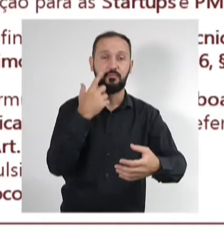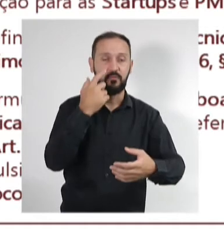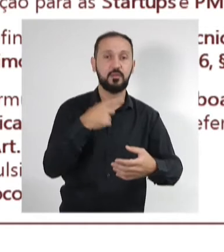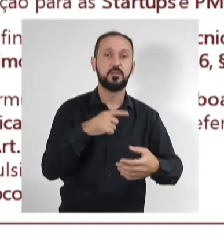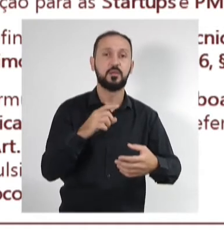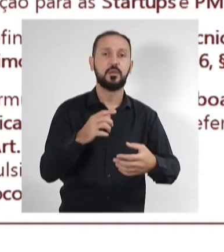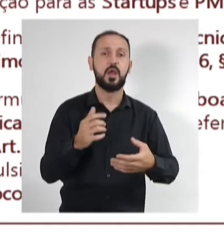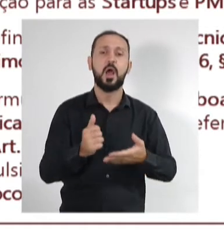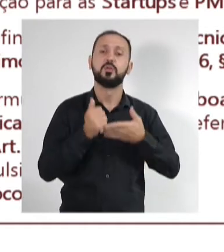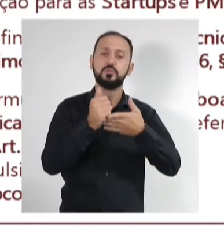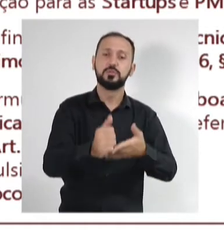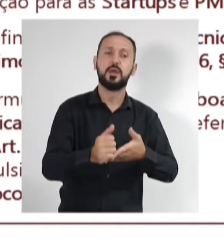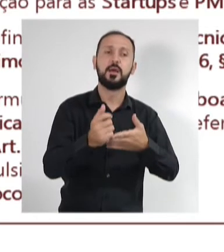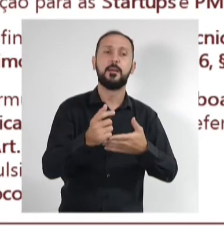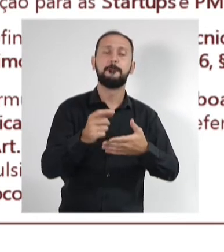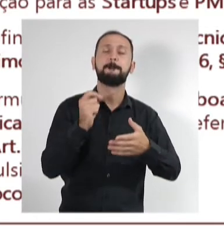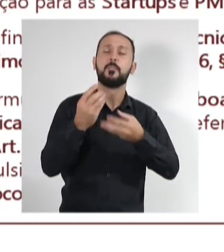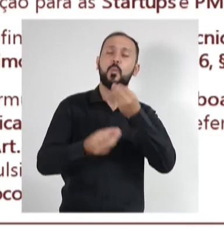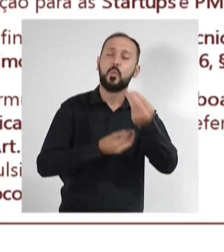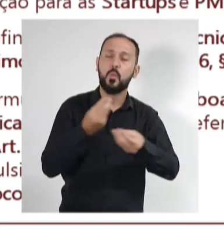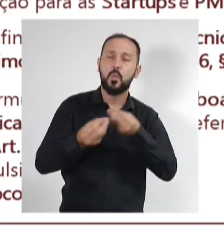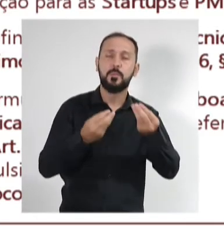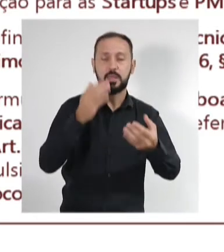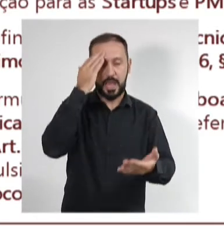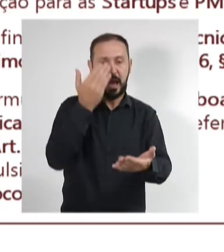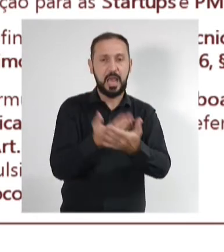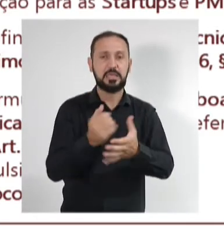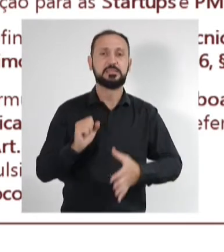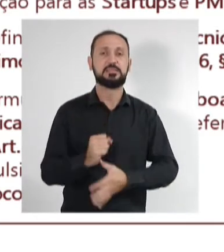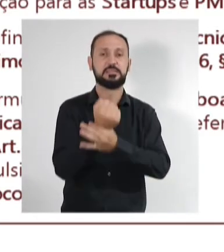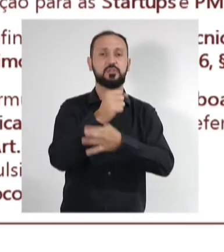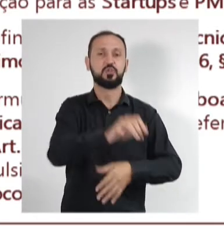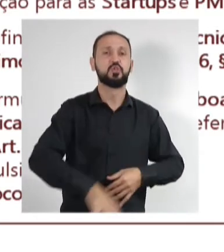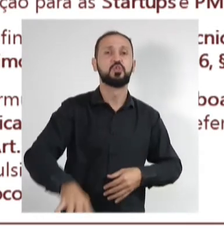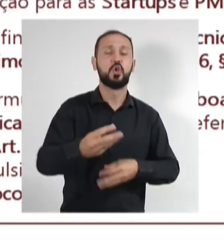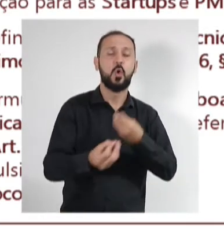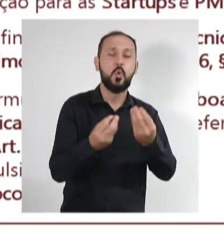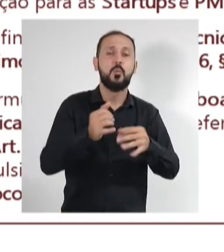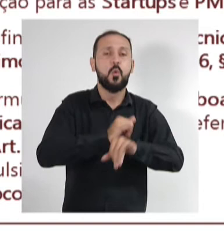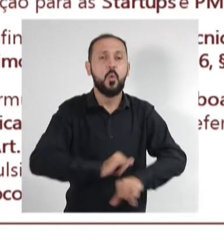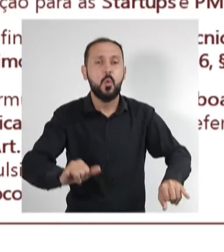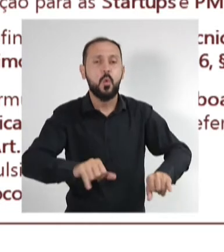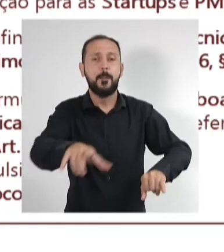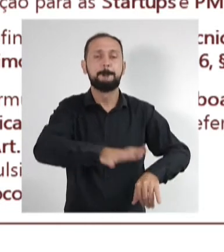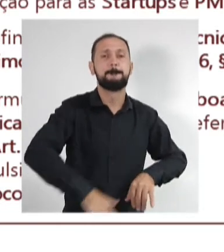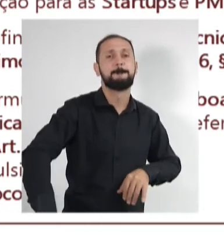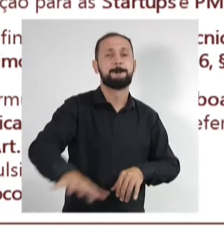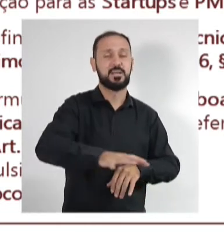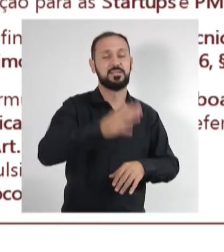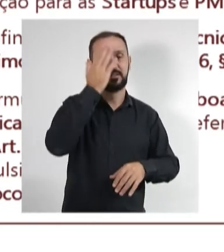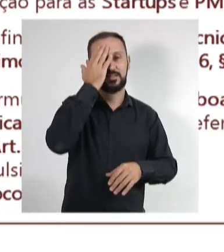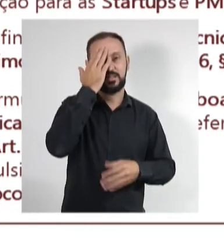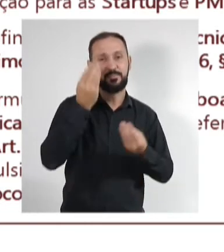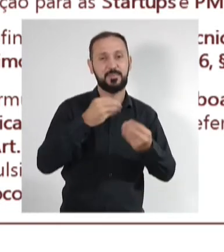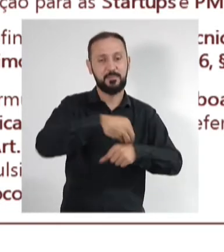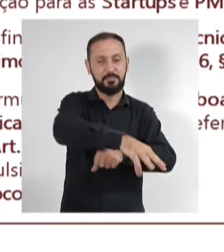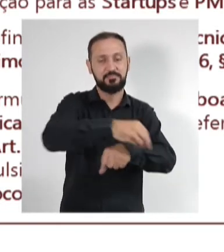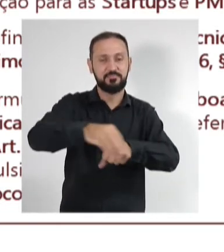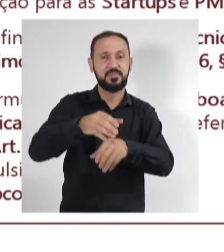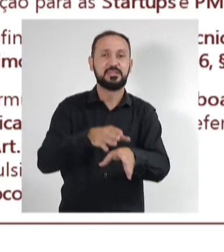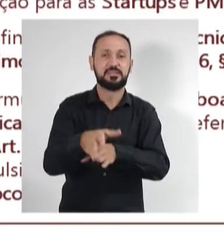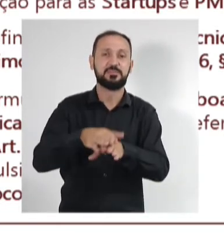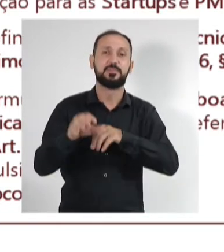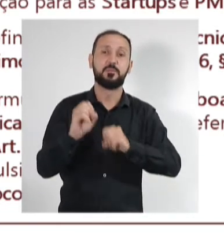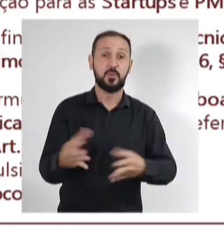criar essa confiança social com campanhas educativas para que as pessoas entendam, de fato, como que ela pode anuir com consentimento ou não, e esse trabalho que está sendo feito aqui, acho que